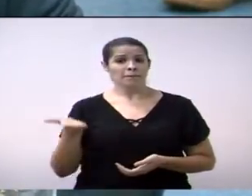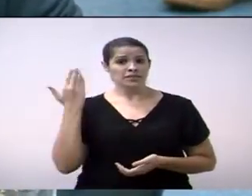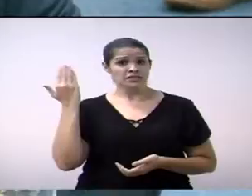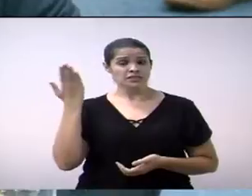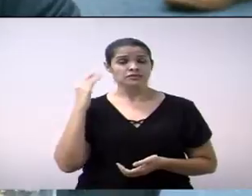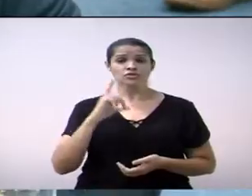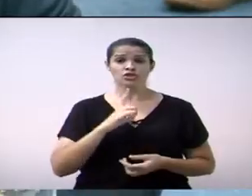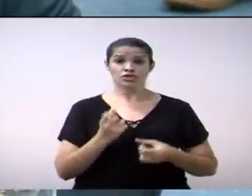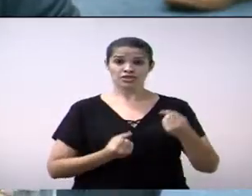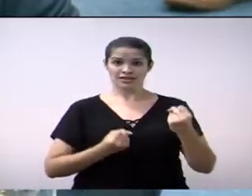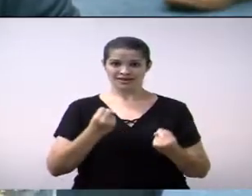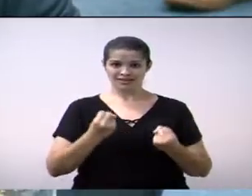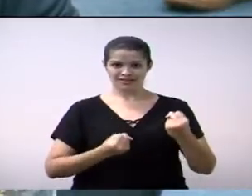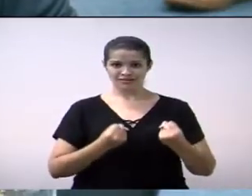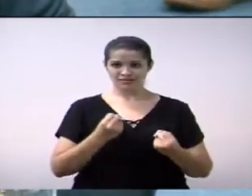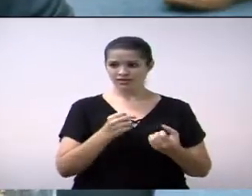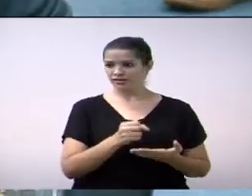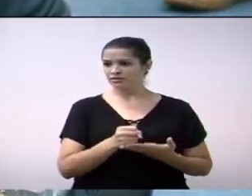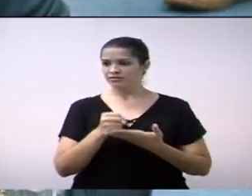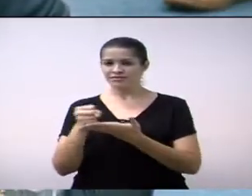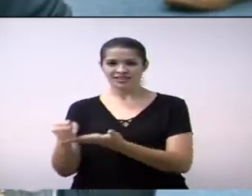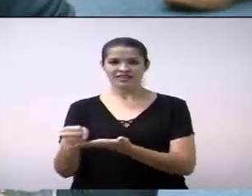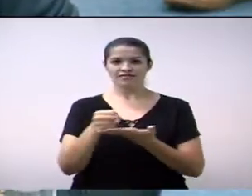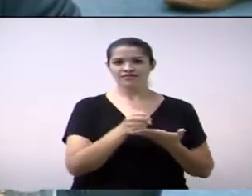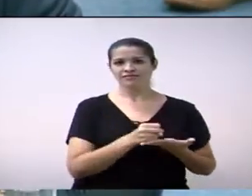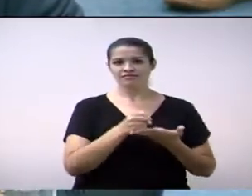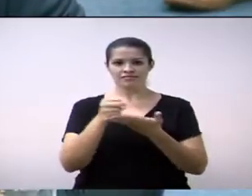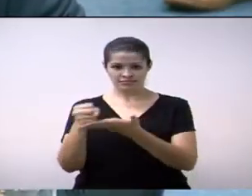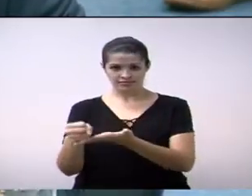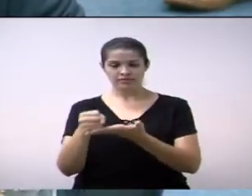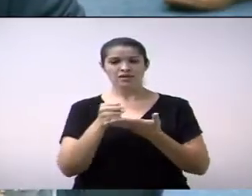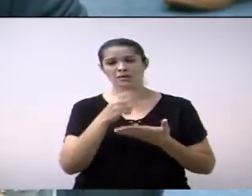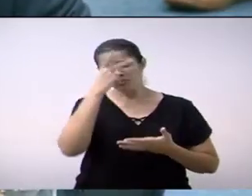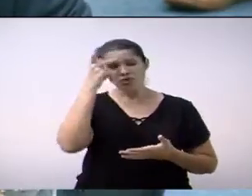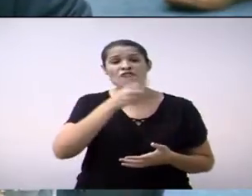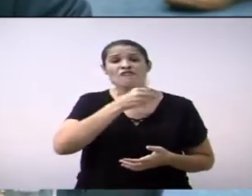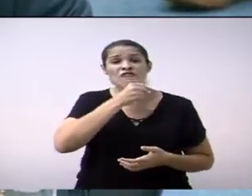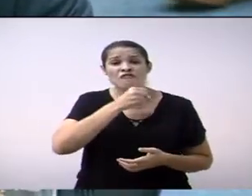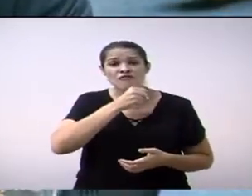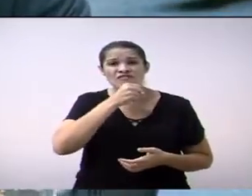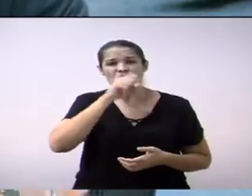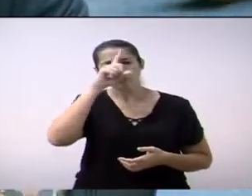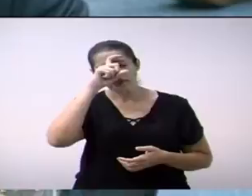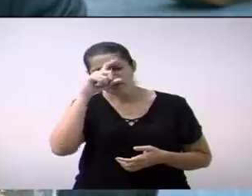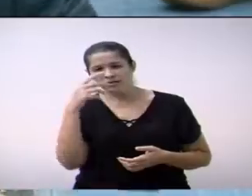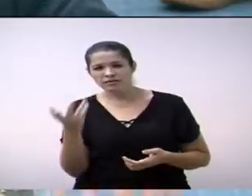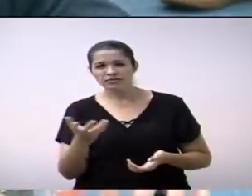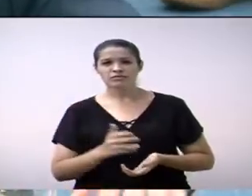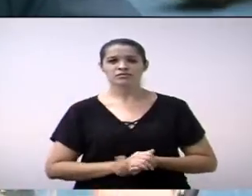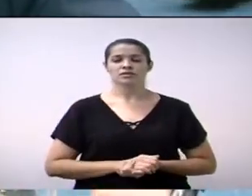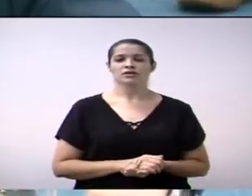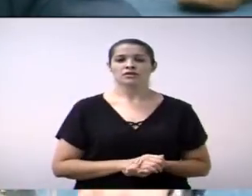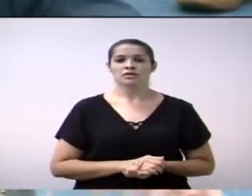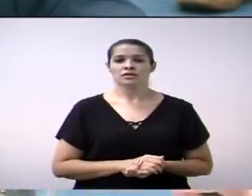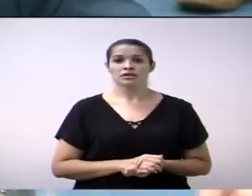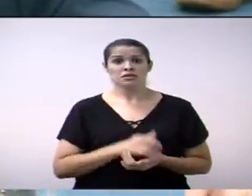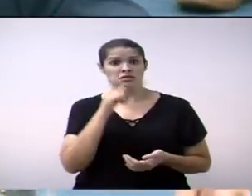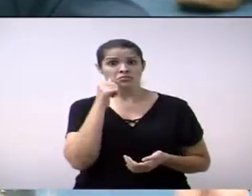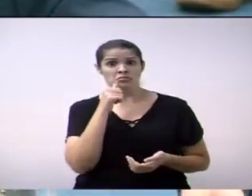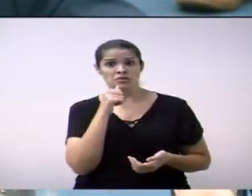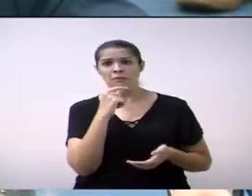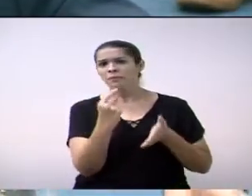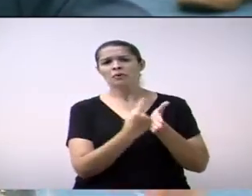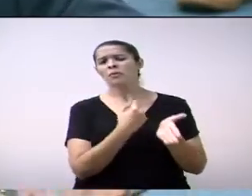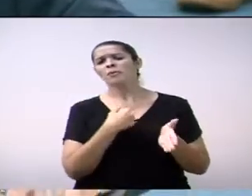a todas as pessoas envolvidas, principalmente a Luci, que este vereador ele foi atrás para saber o que